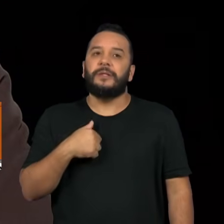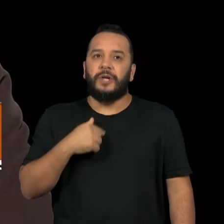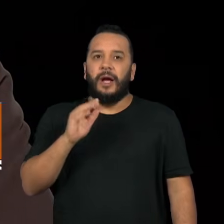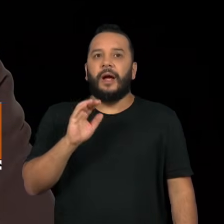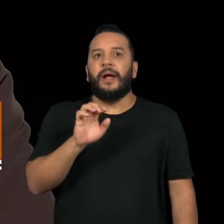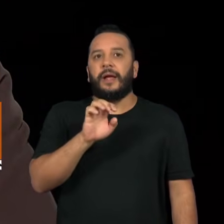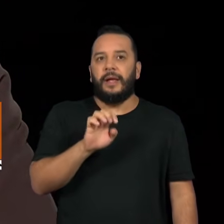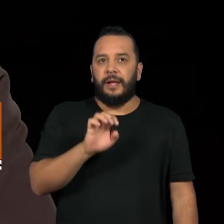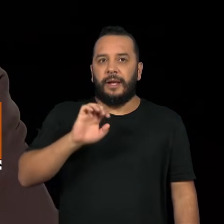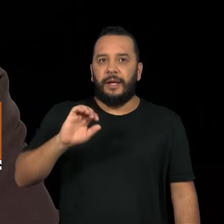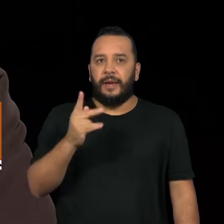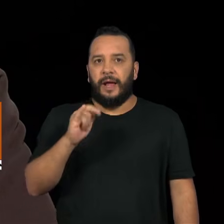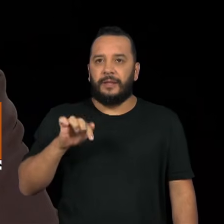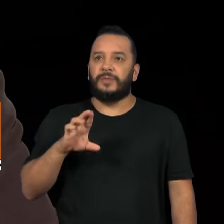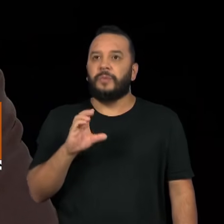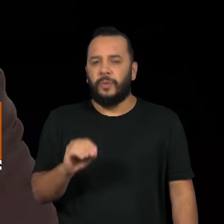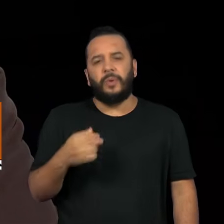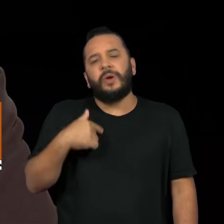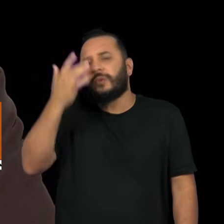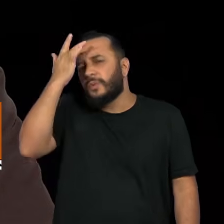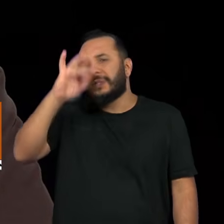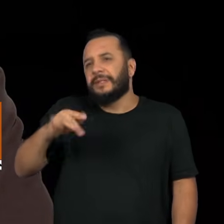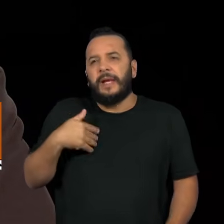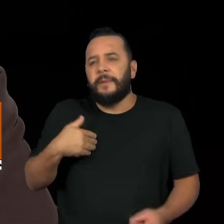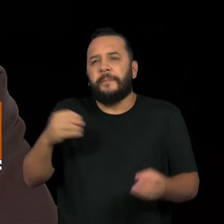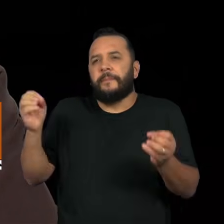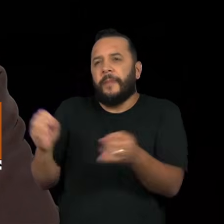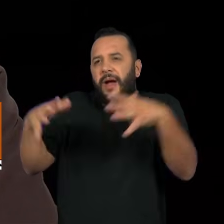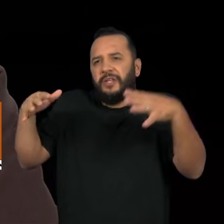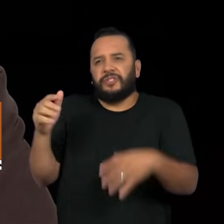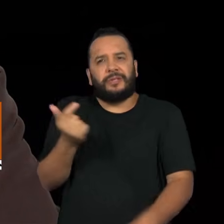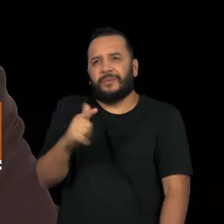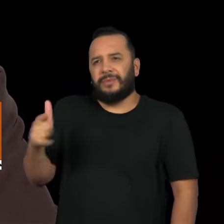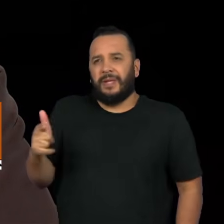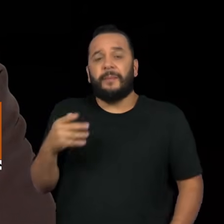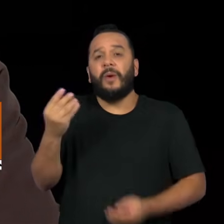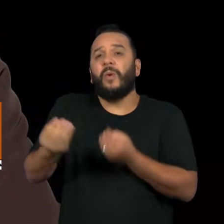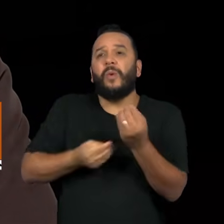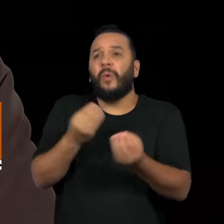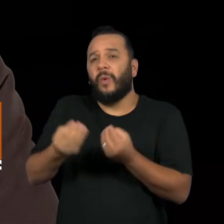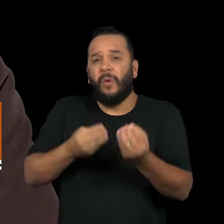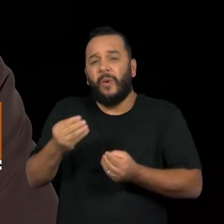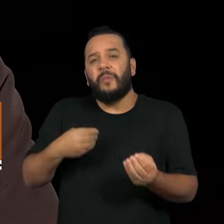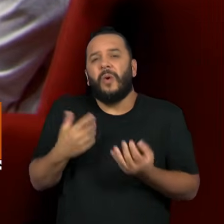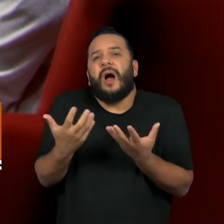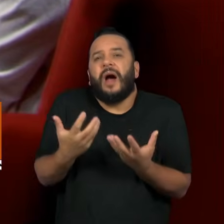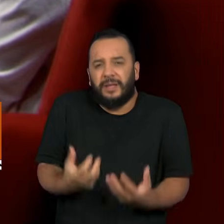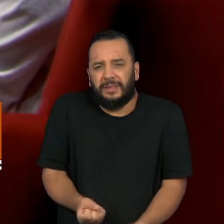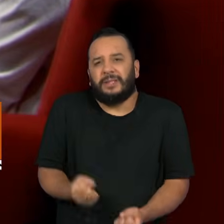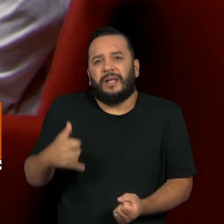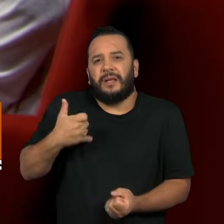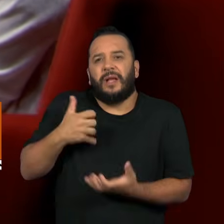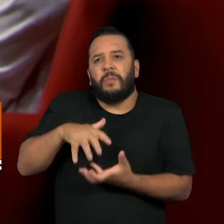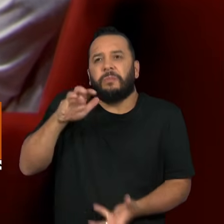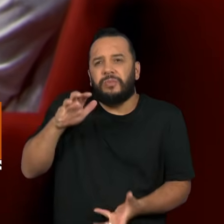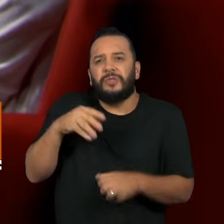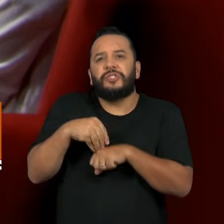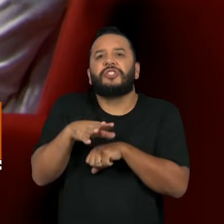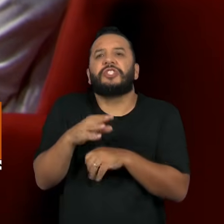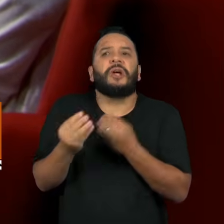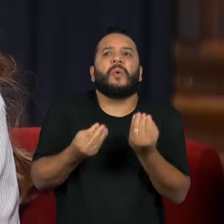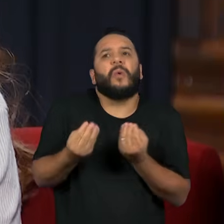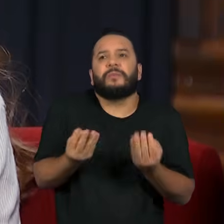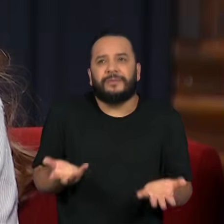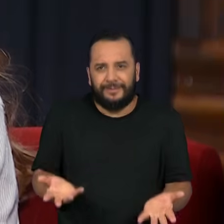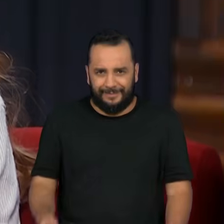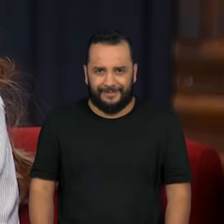sei que não há fórmula mágica, mas quais seriam as principais dicas para encarar o envelhecimento?